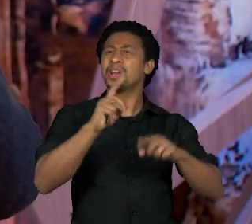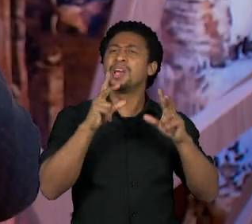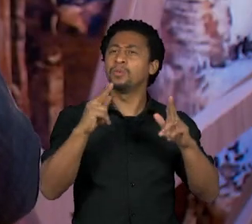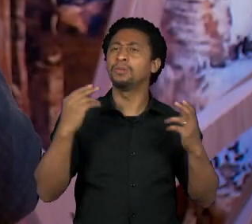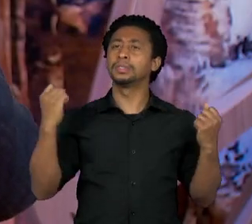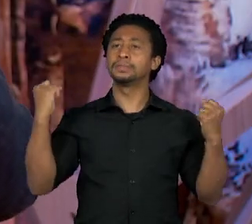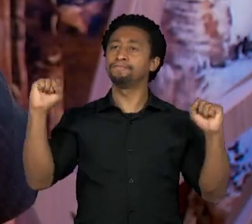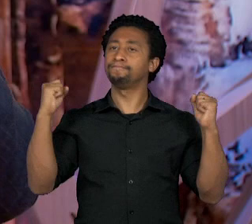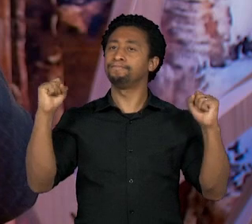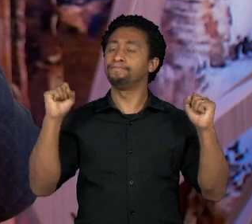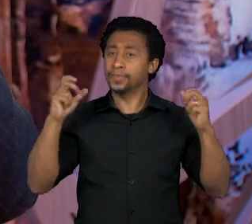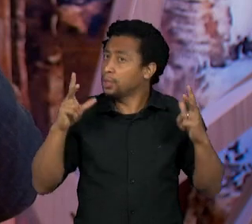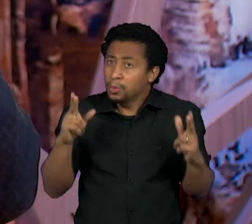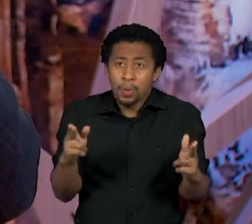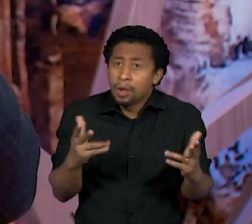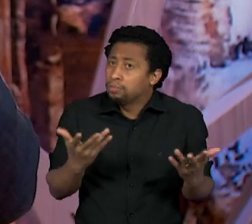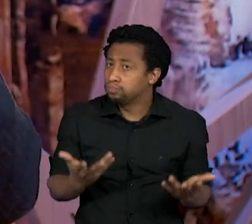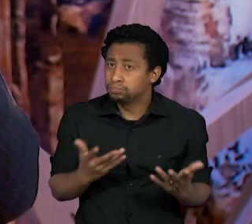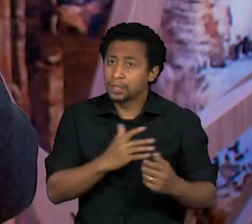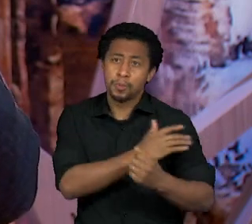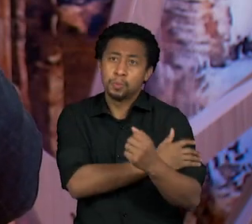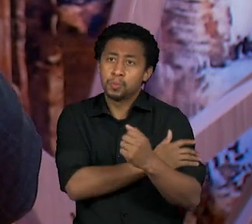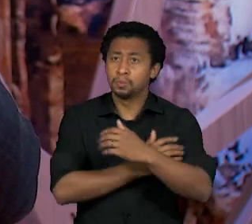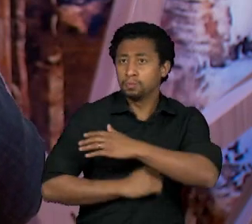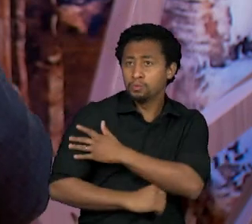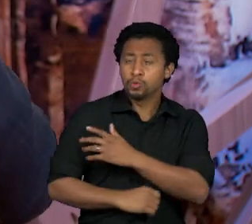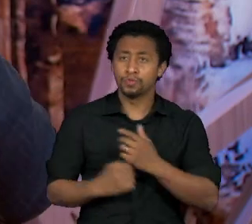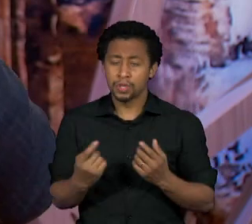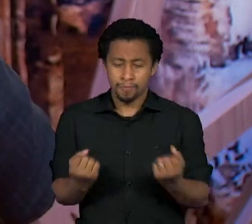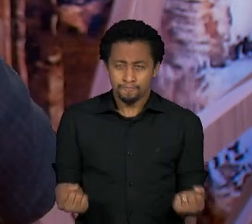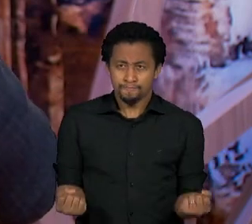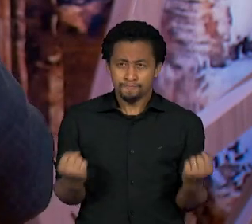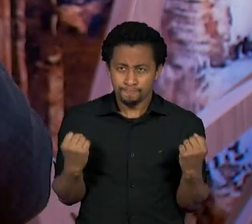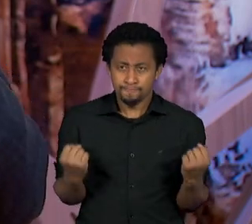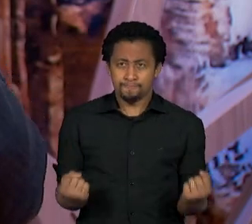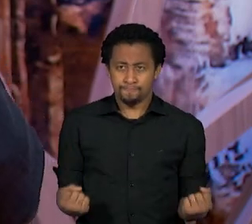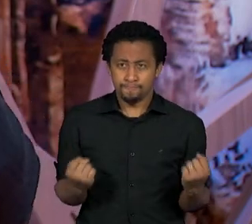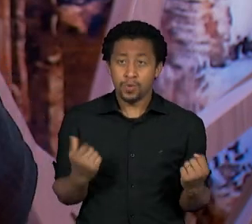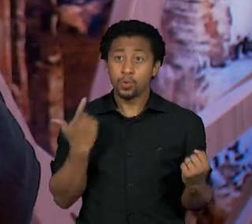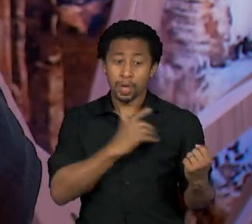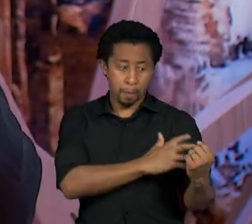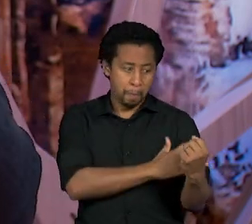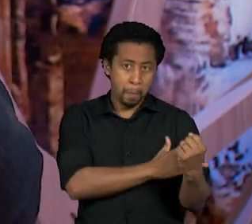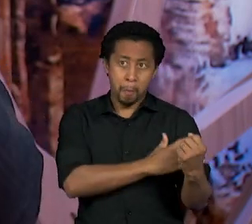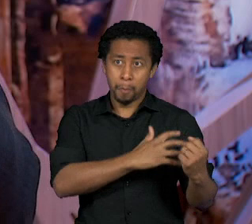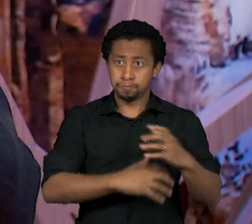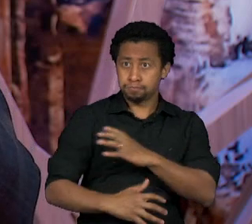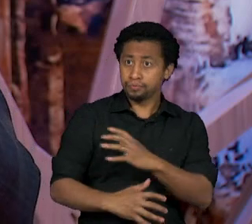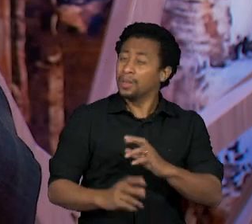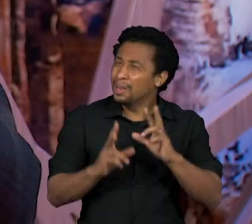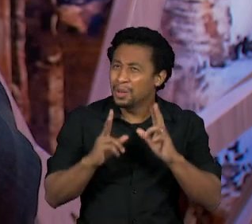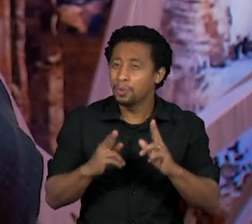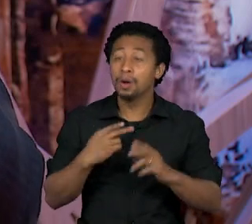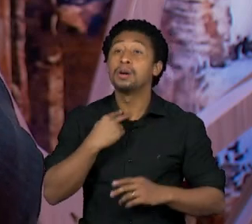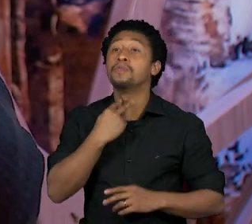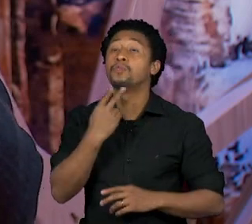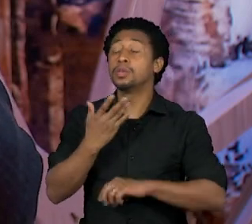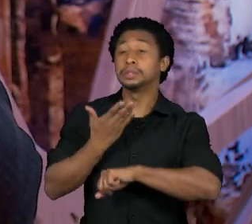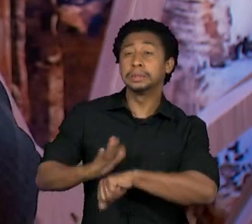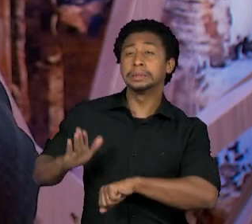de projeção, de amplificação do som. A gente produz harmônicos com a voz